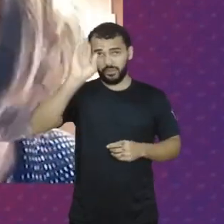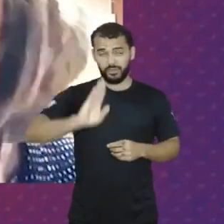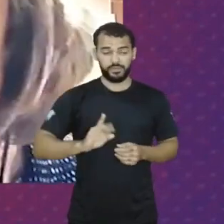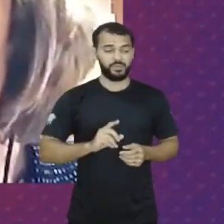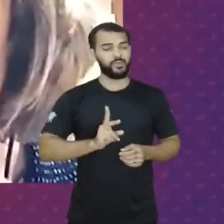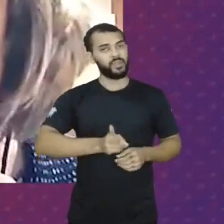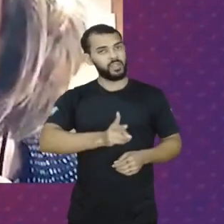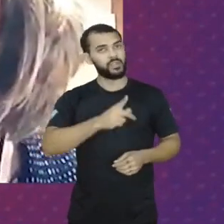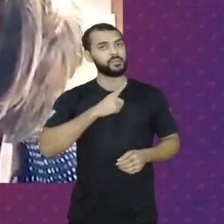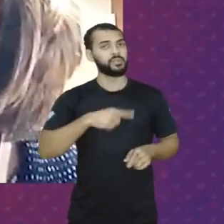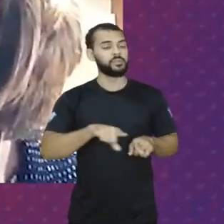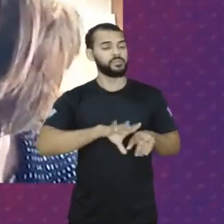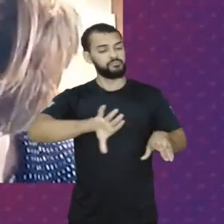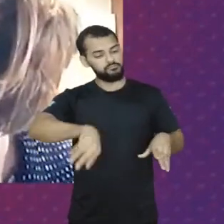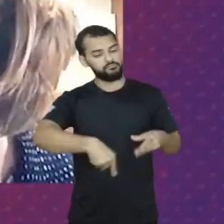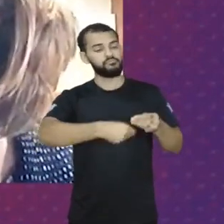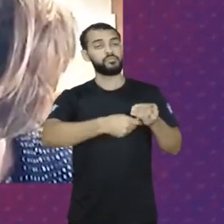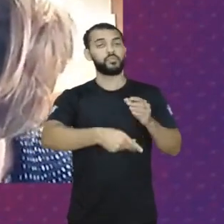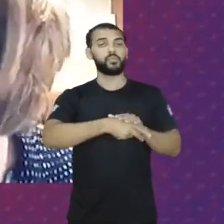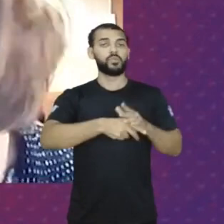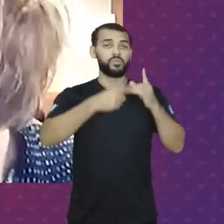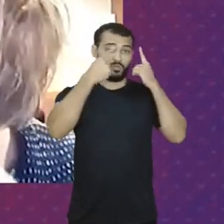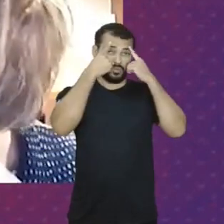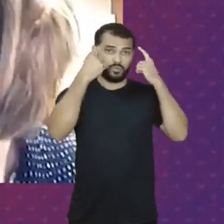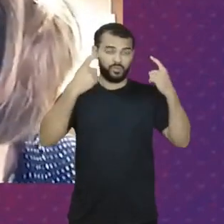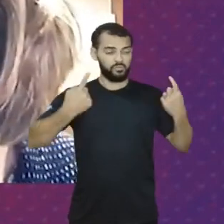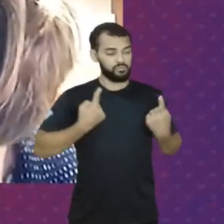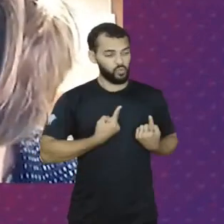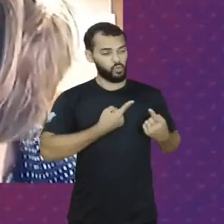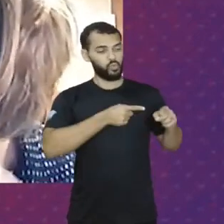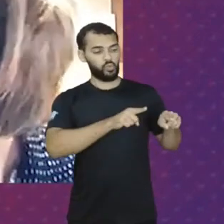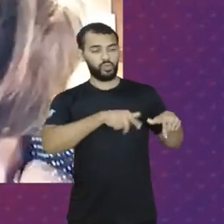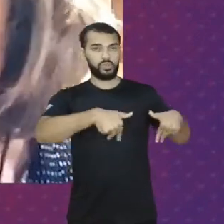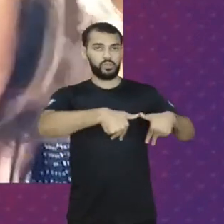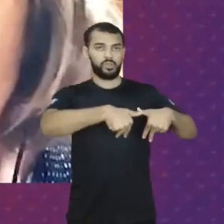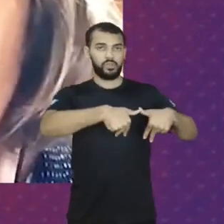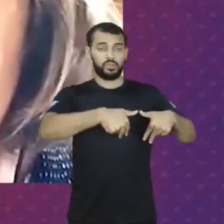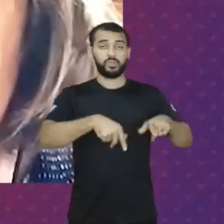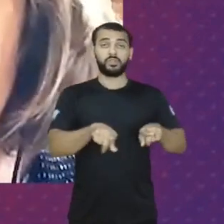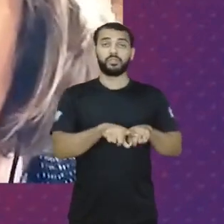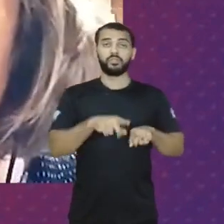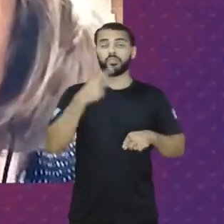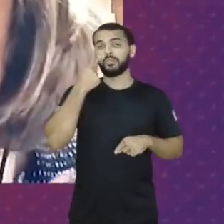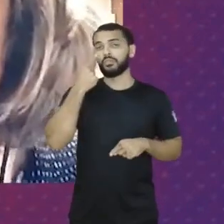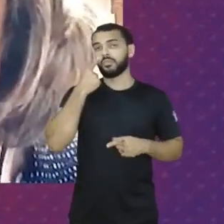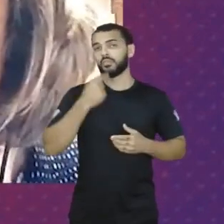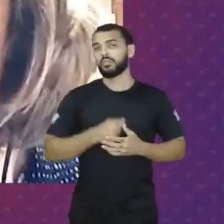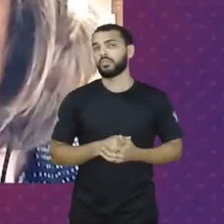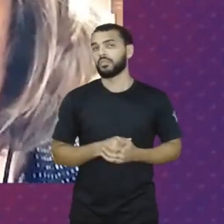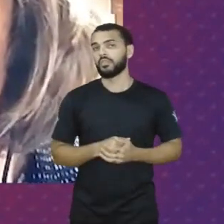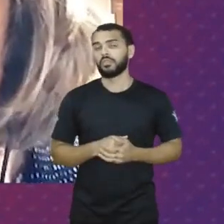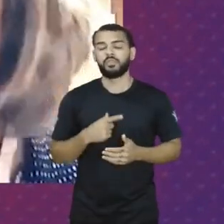uma violência de gênero. Nós tivemos uma mestiçagem, em grande medida,